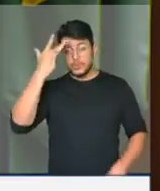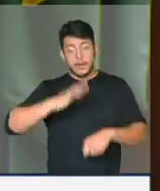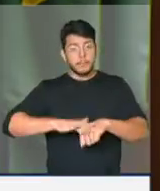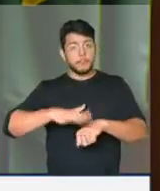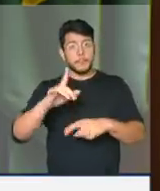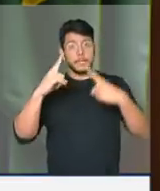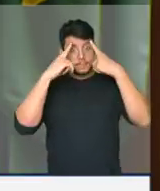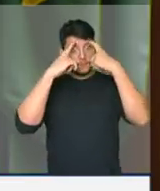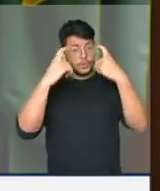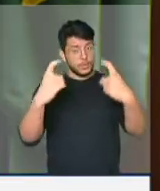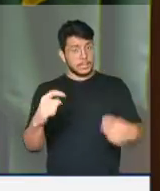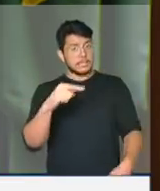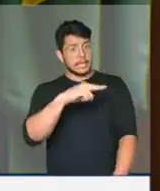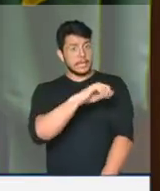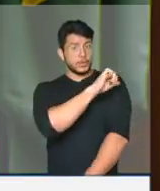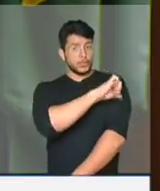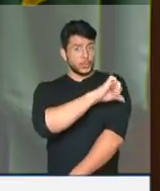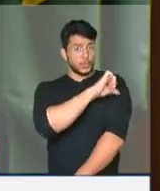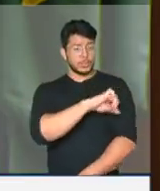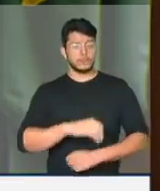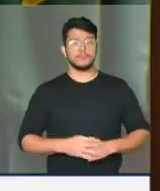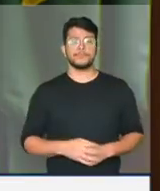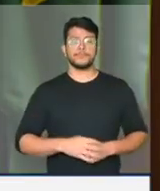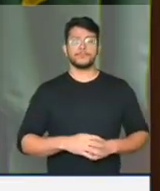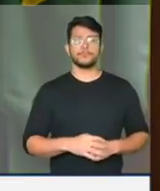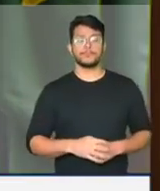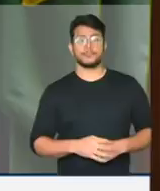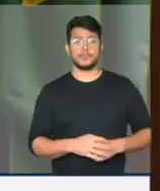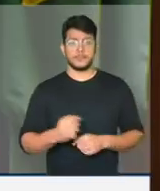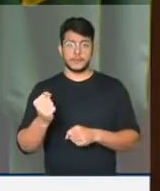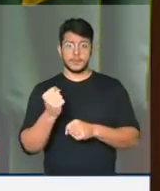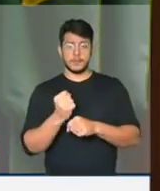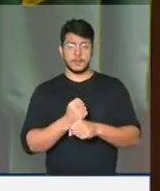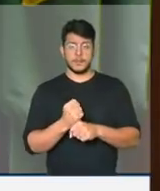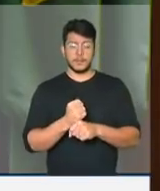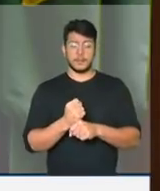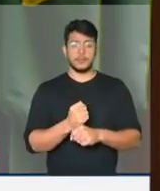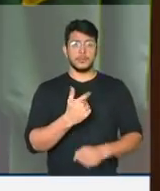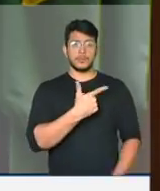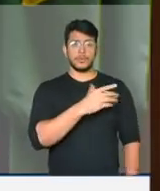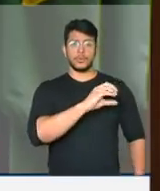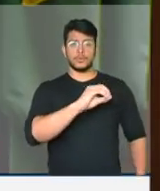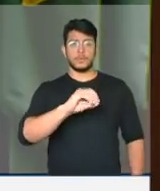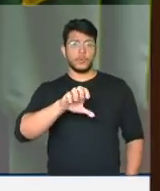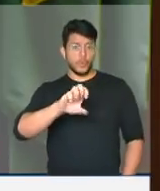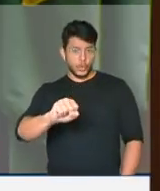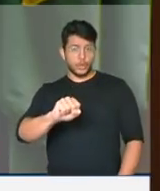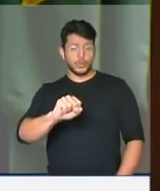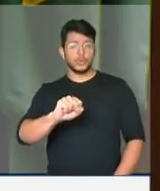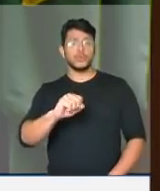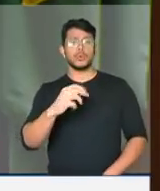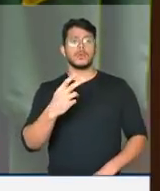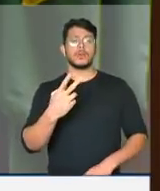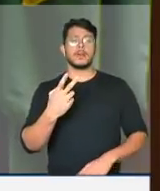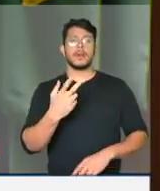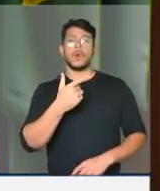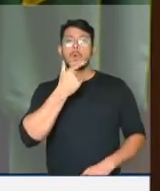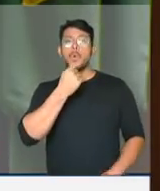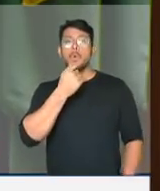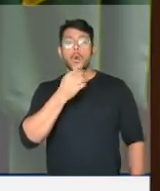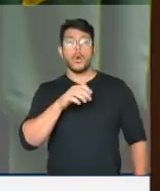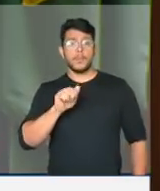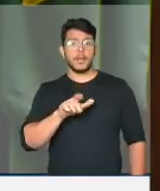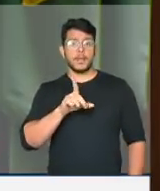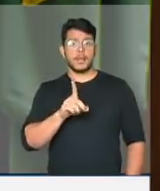Adriano Nóbrega. Mais do que isso, em agosto de 2008, Adriano é preso novamente pelo atentado contra um pecuarista,